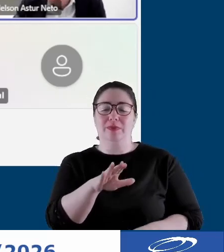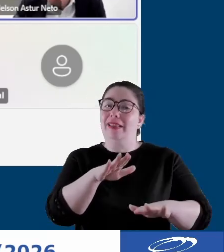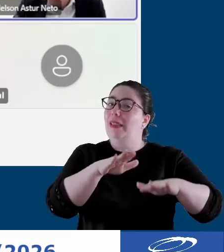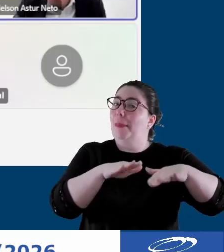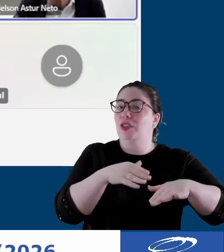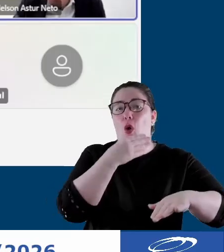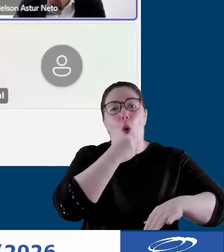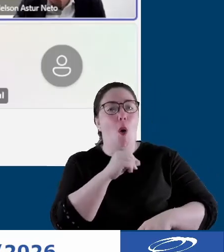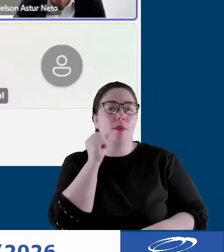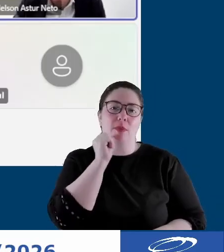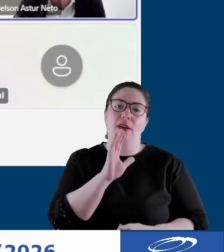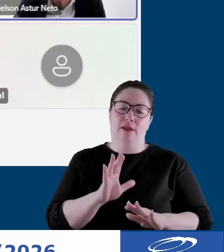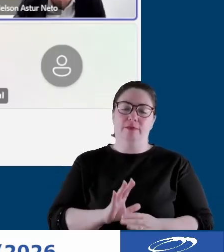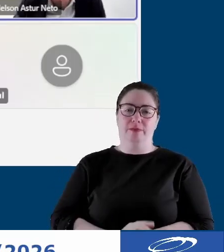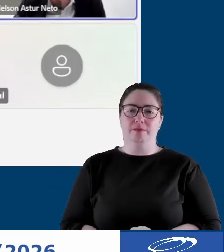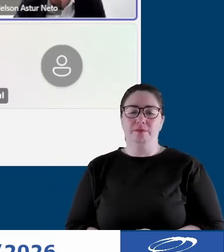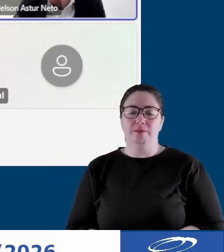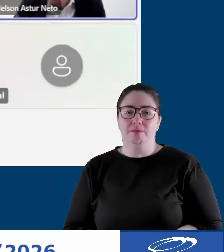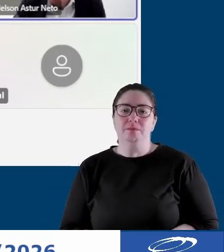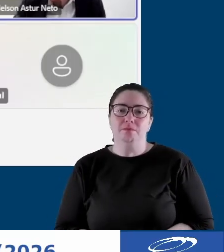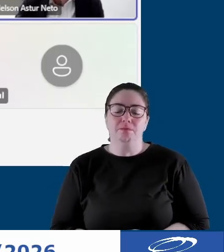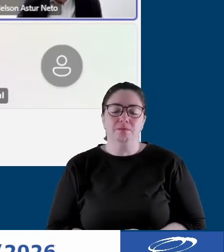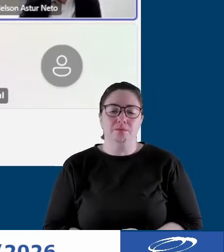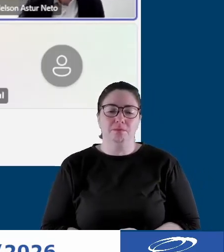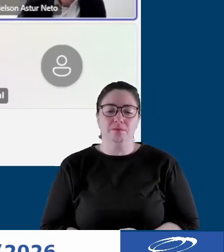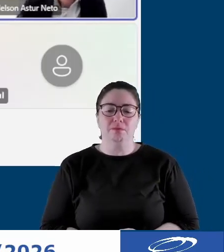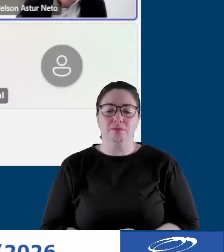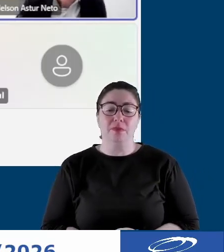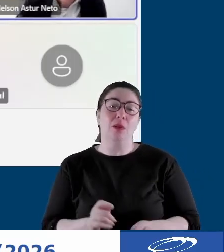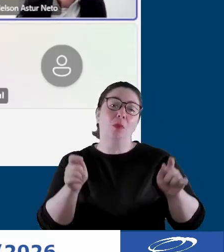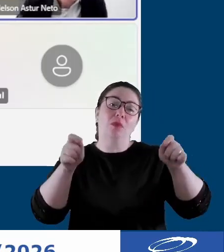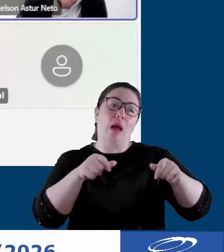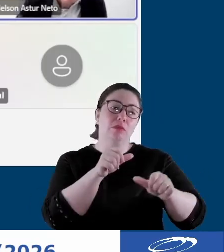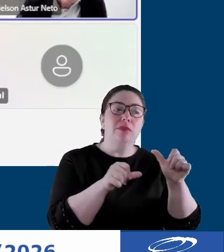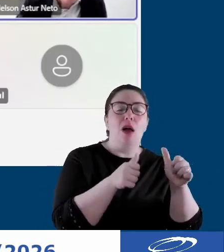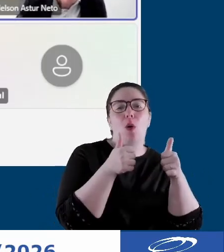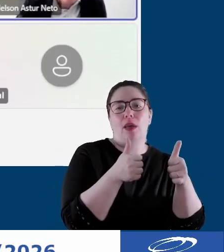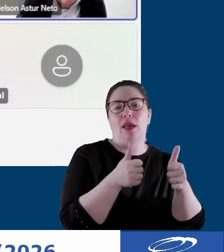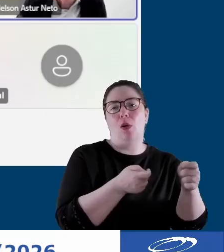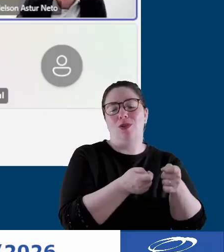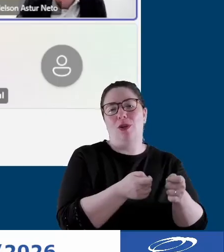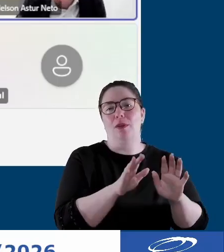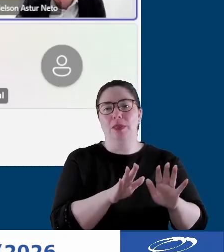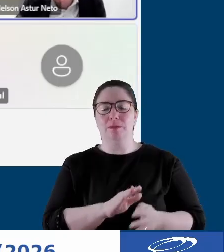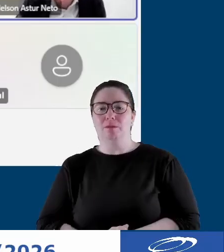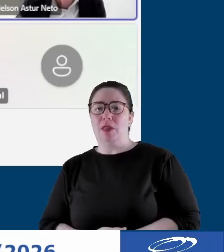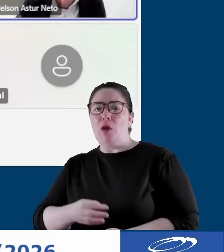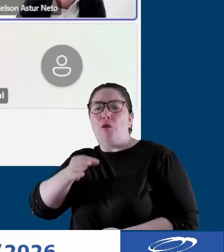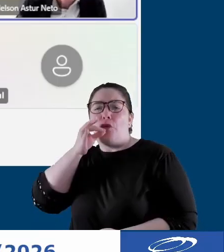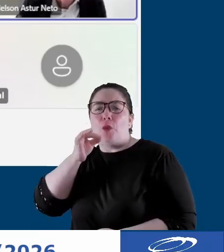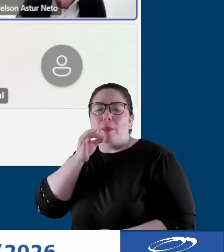Então, são fatores que a gente consegue, sim, mudar. O tabagismo, ele é um problema